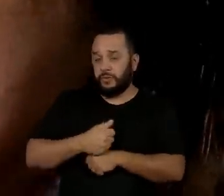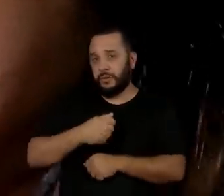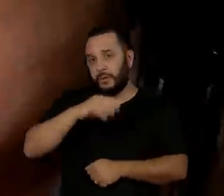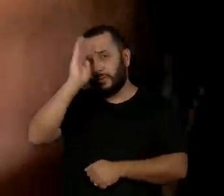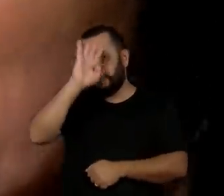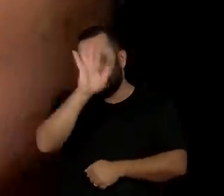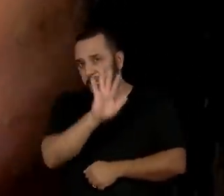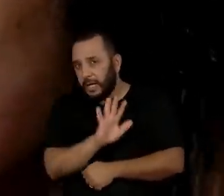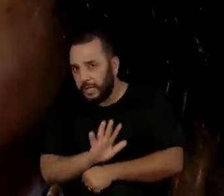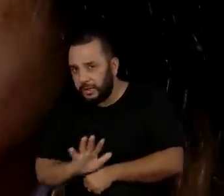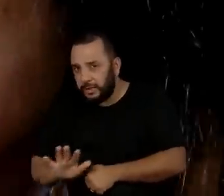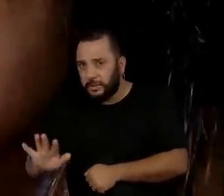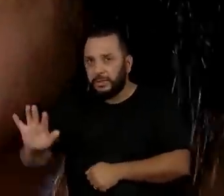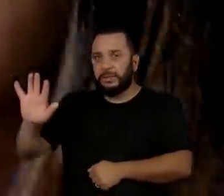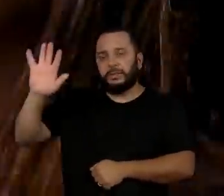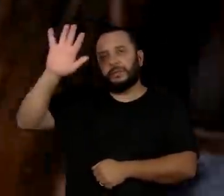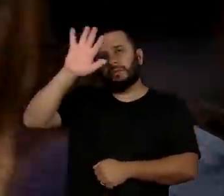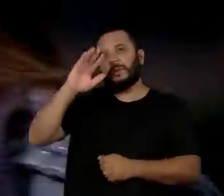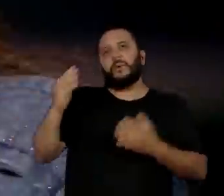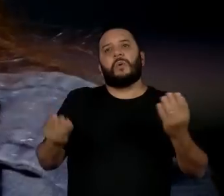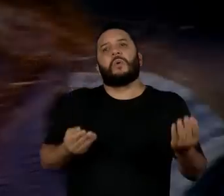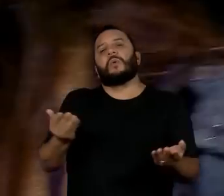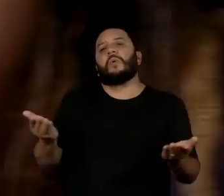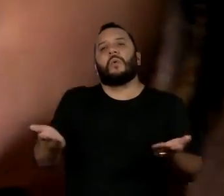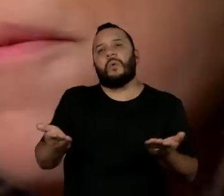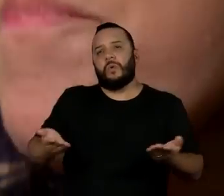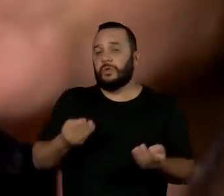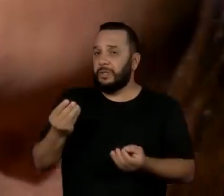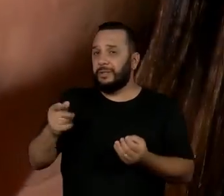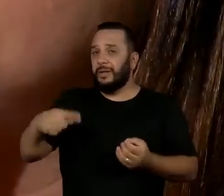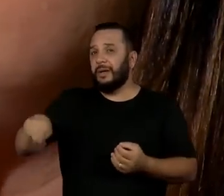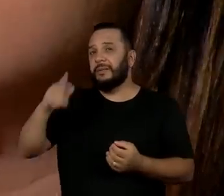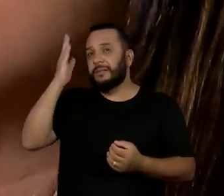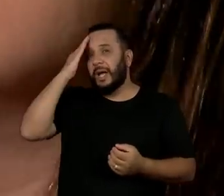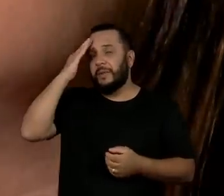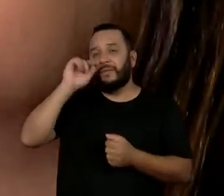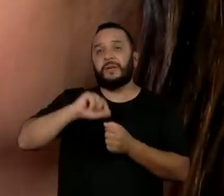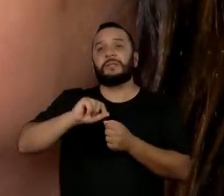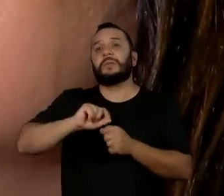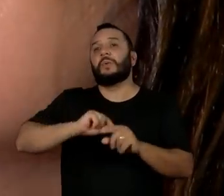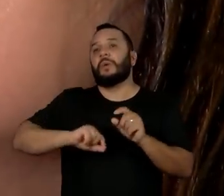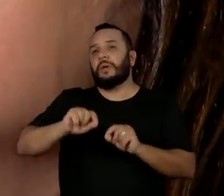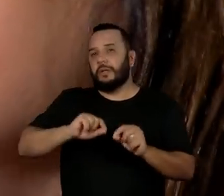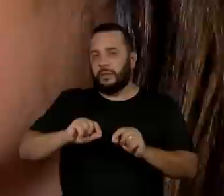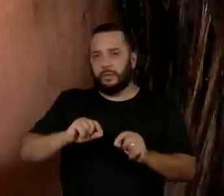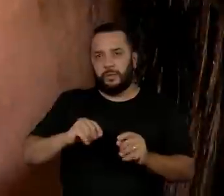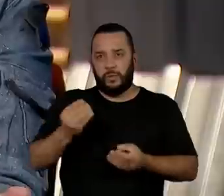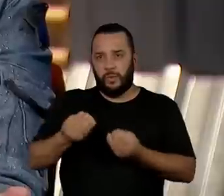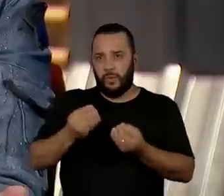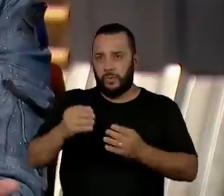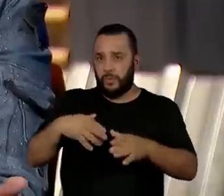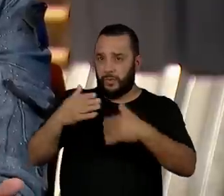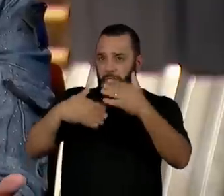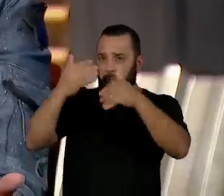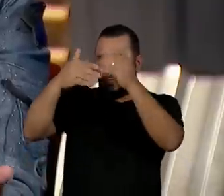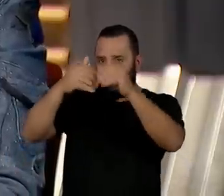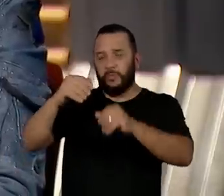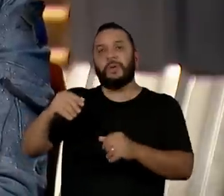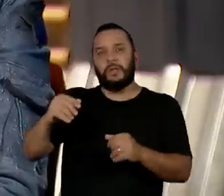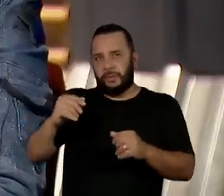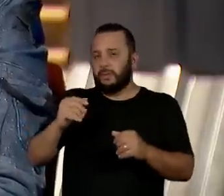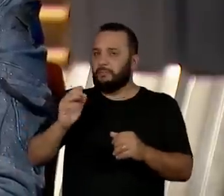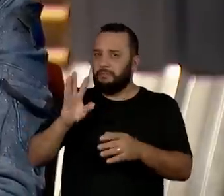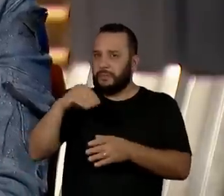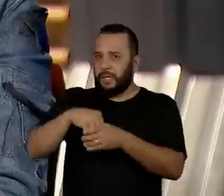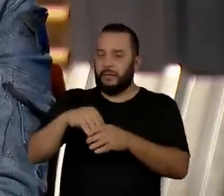estão fazendo hoje né o que que eles sabem fazer e como eles evoluem através de um programa de televisão